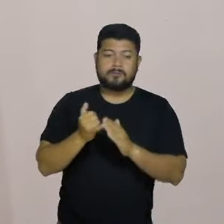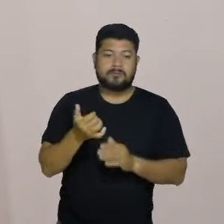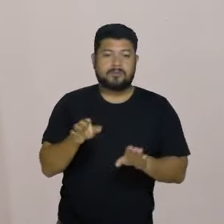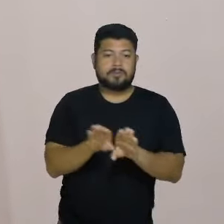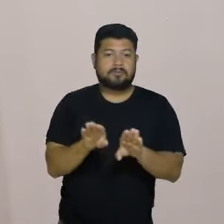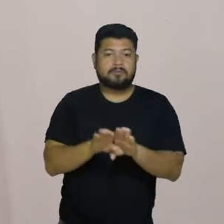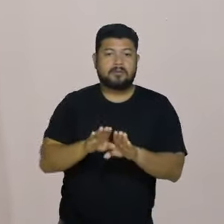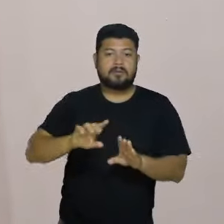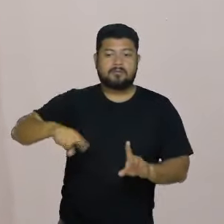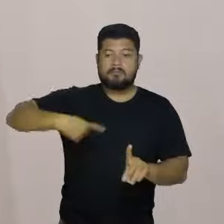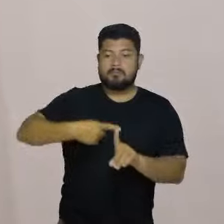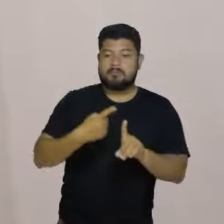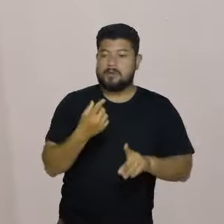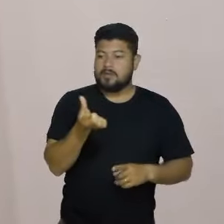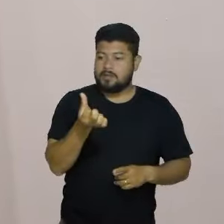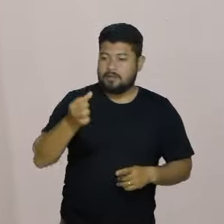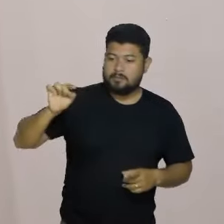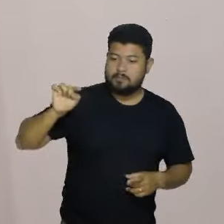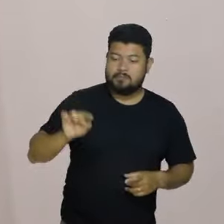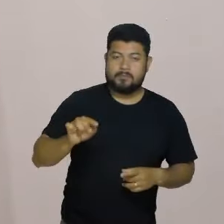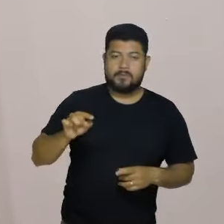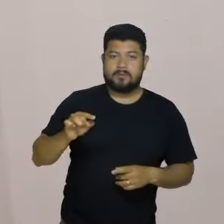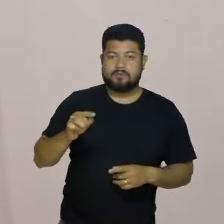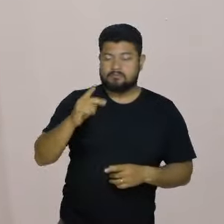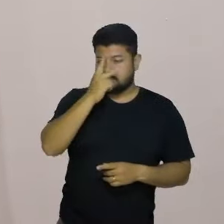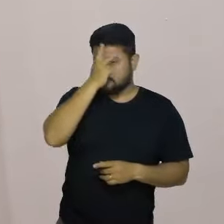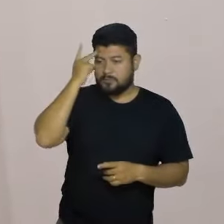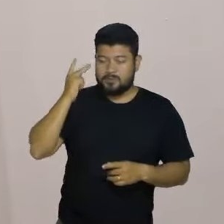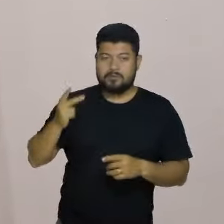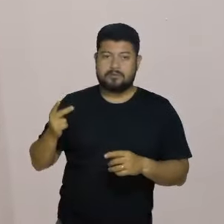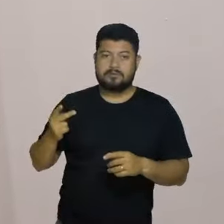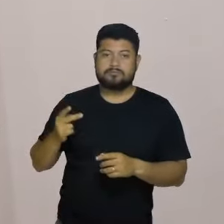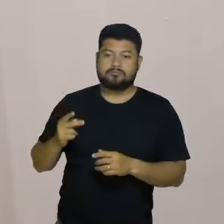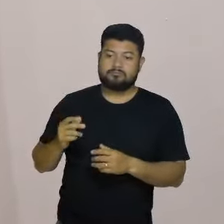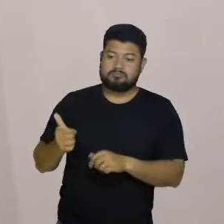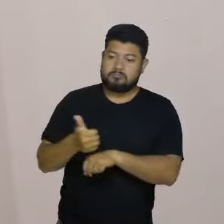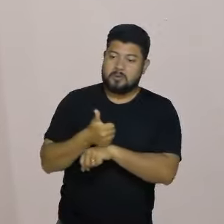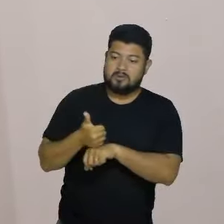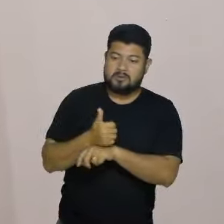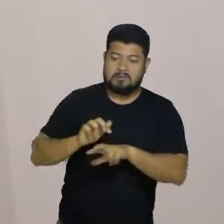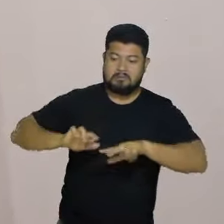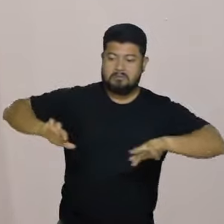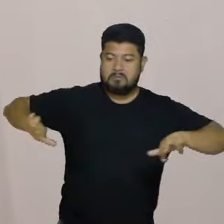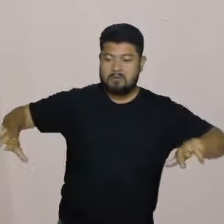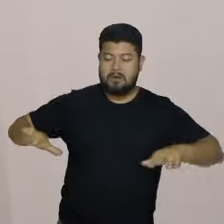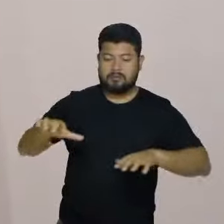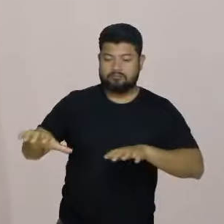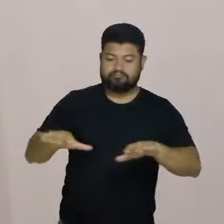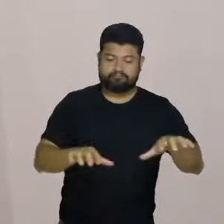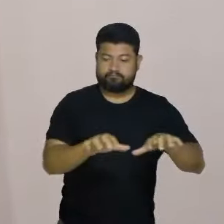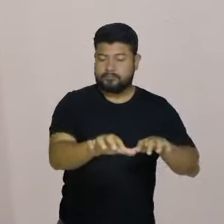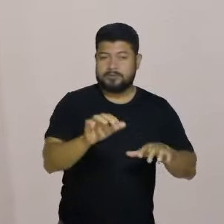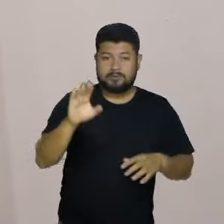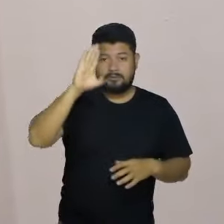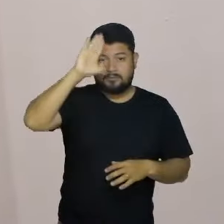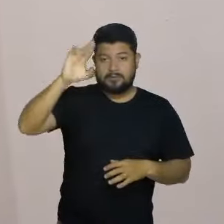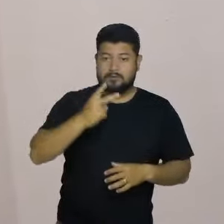professores, profissionais da área da saúde e assistentes sociais e, principalmente, 27